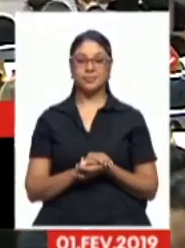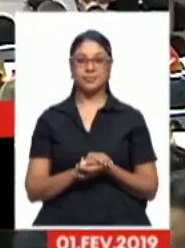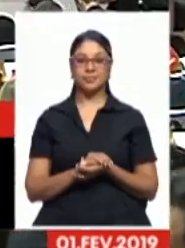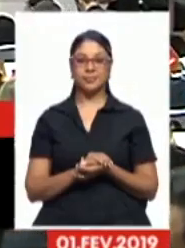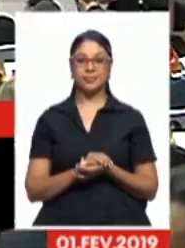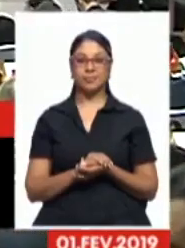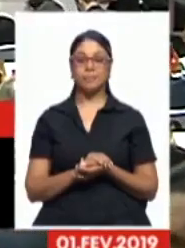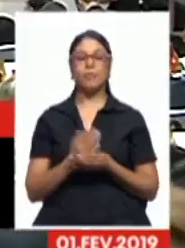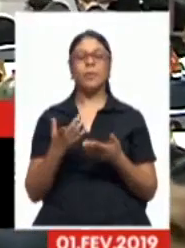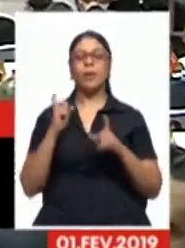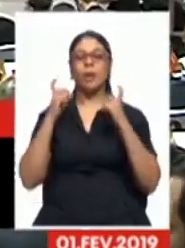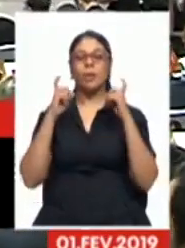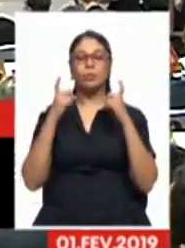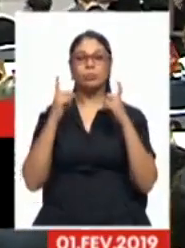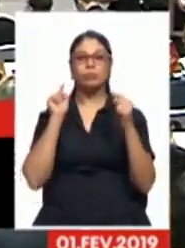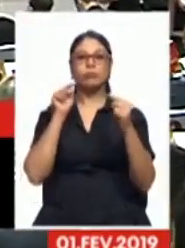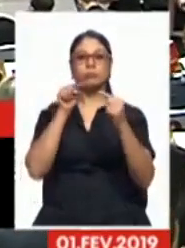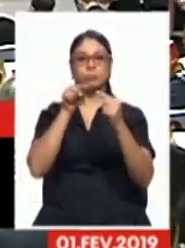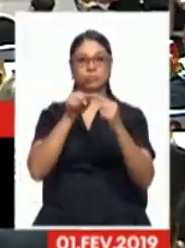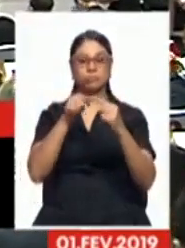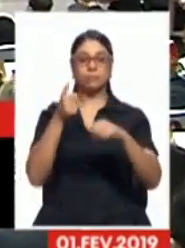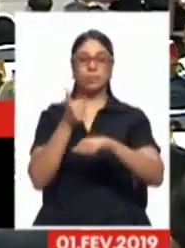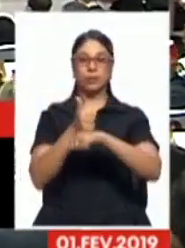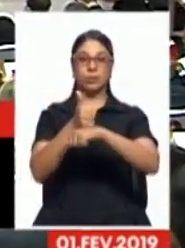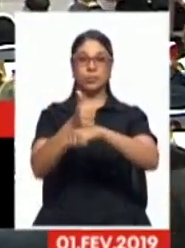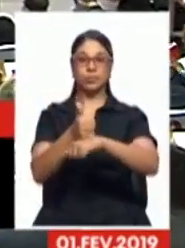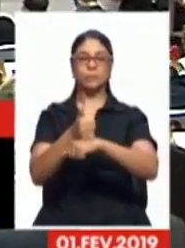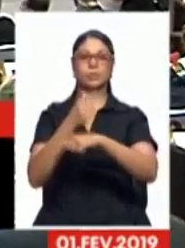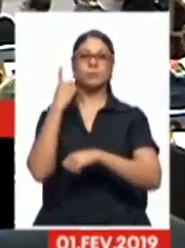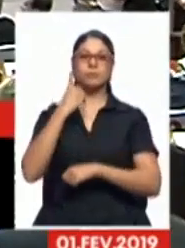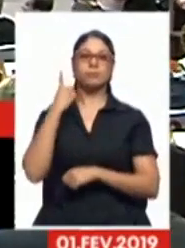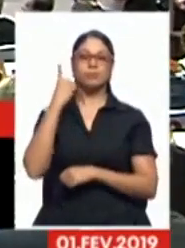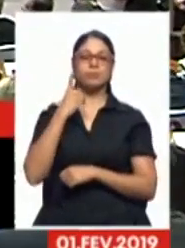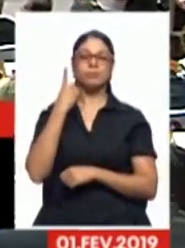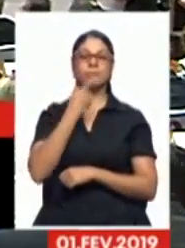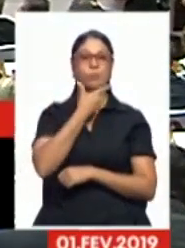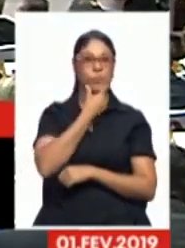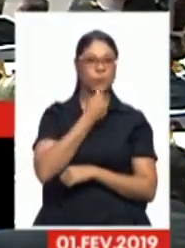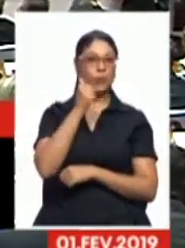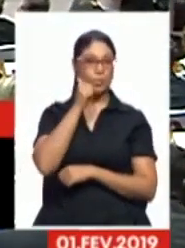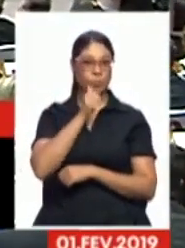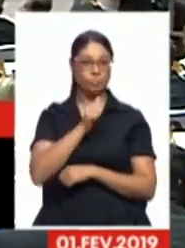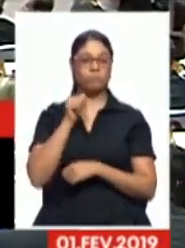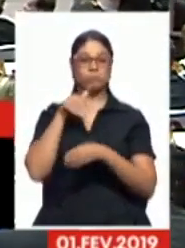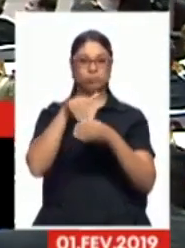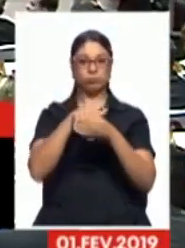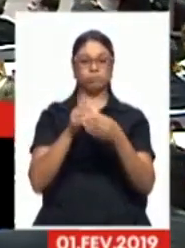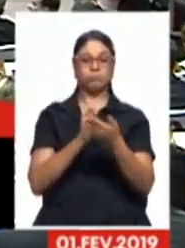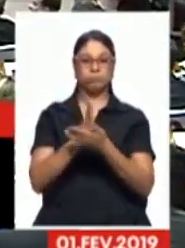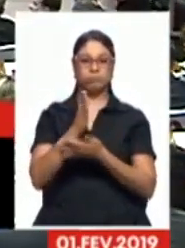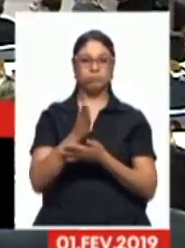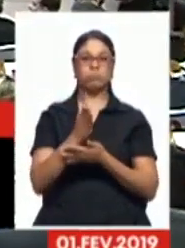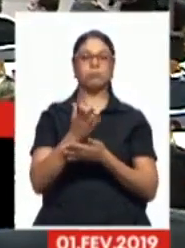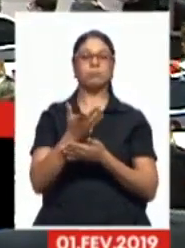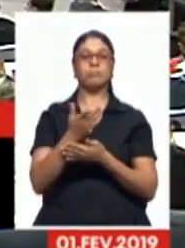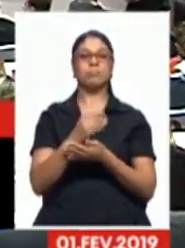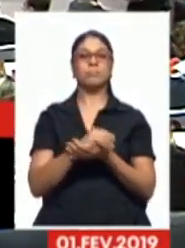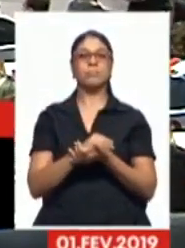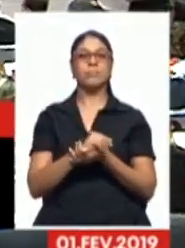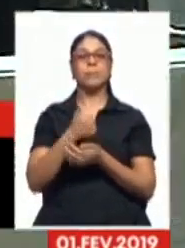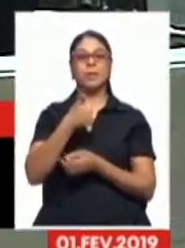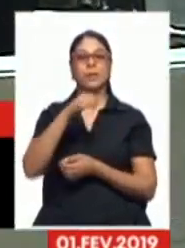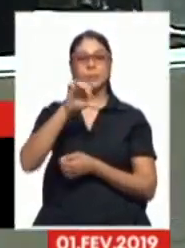Destina-se esta reunião à posse das deputadas e dos deputados eleitos e diplomados para a